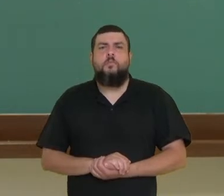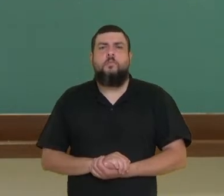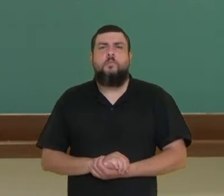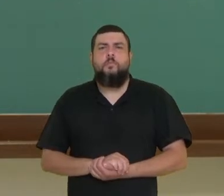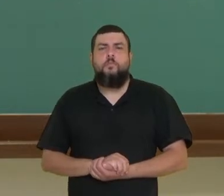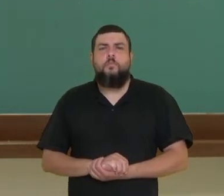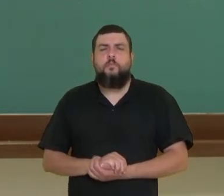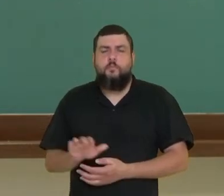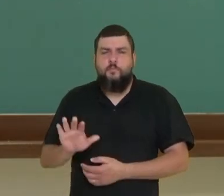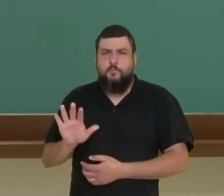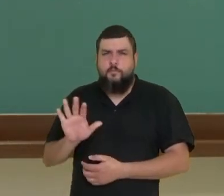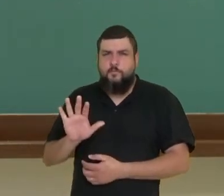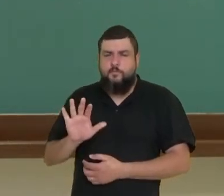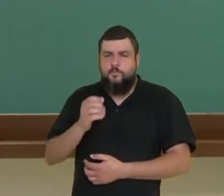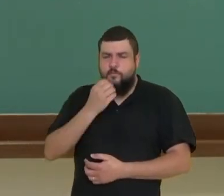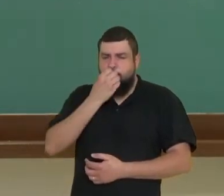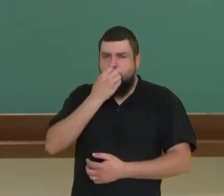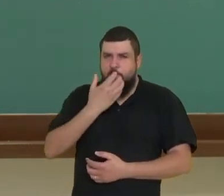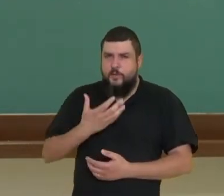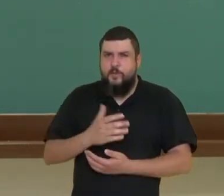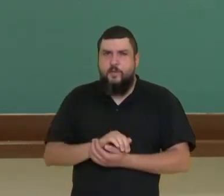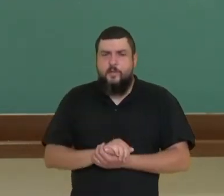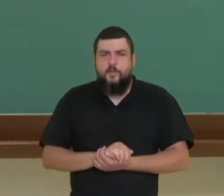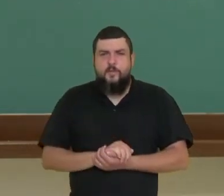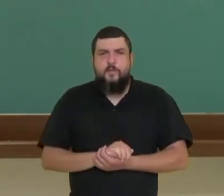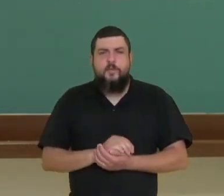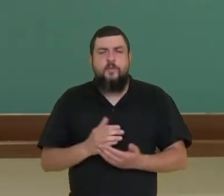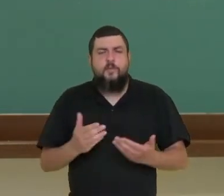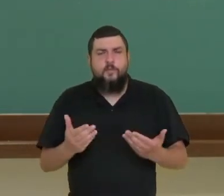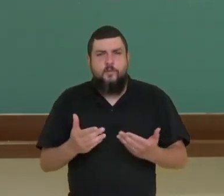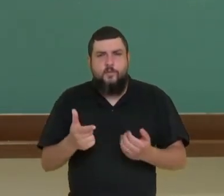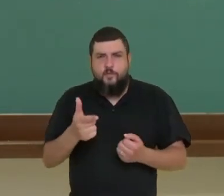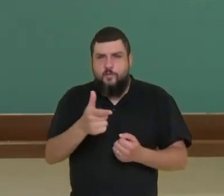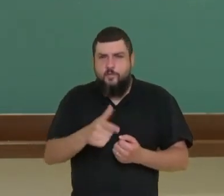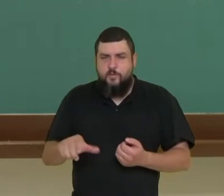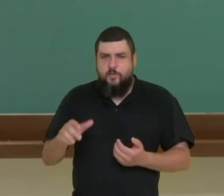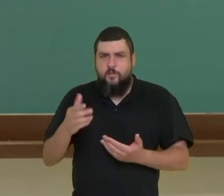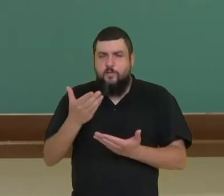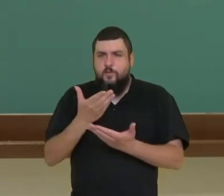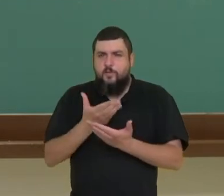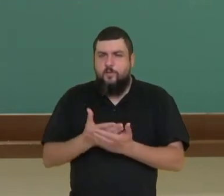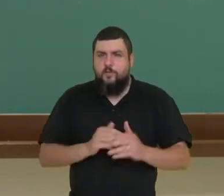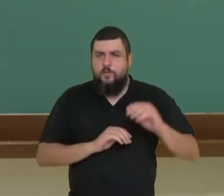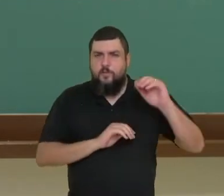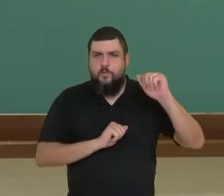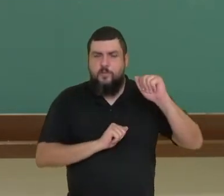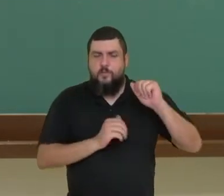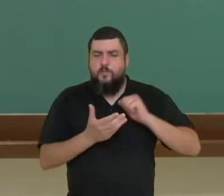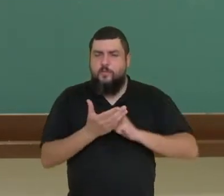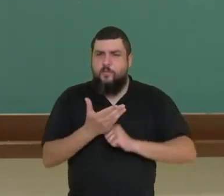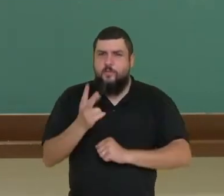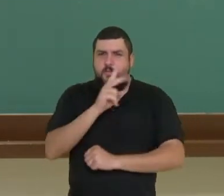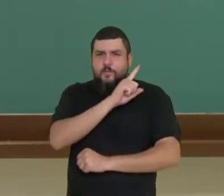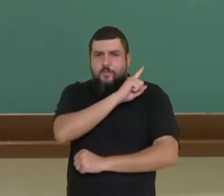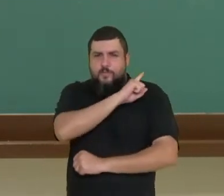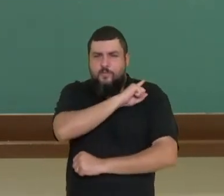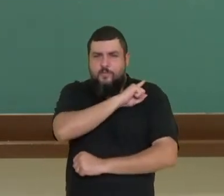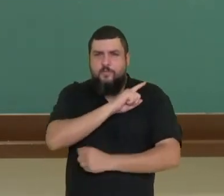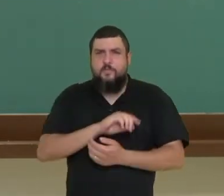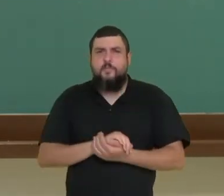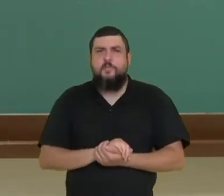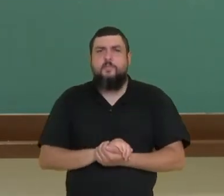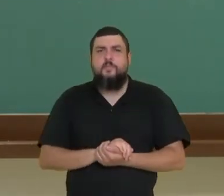Olá chicos, que tal? Estamos aqui para mais uma aula de língua espanhola para vocês aí da primeira série do ensino